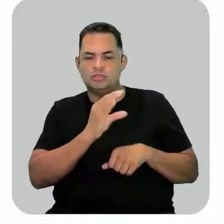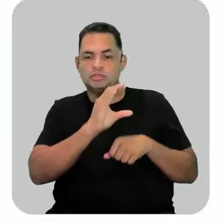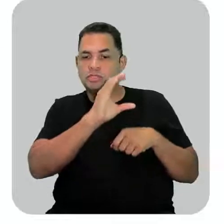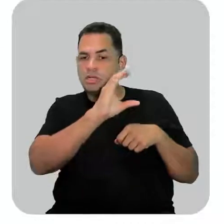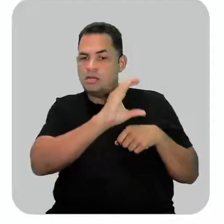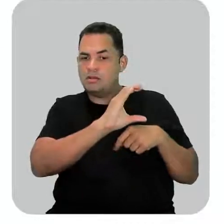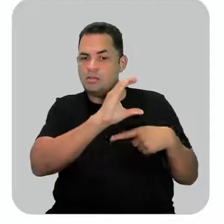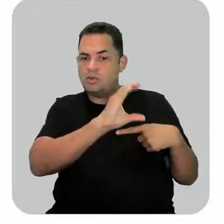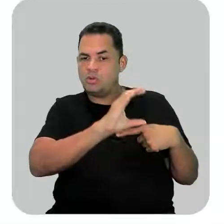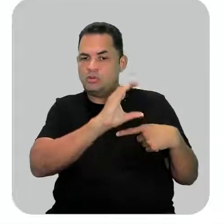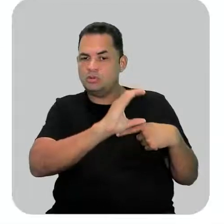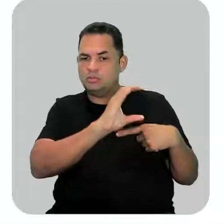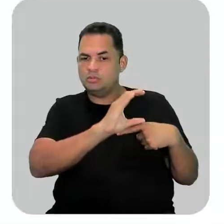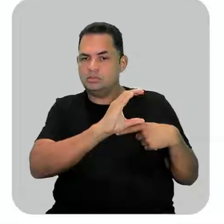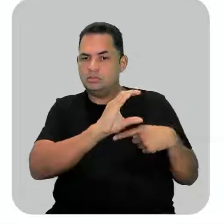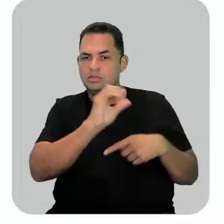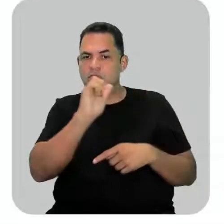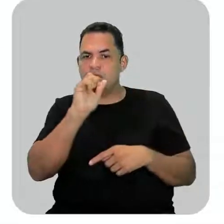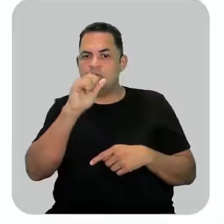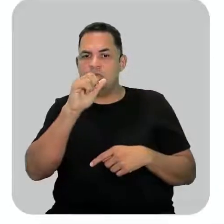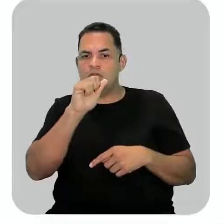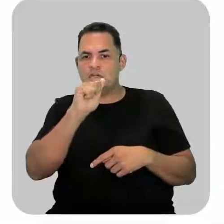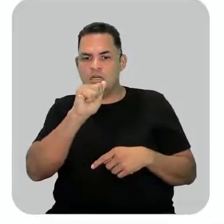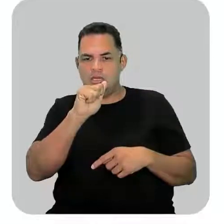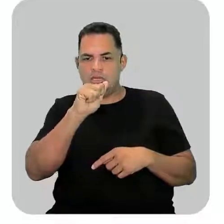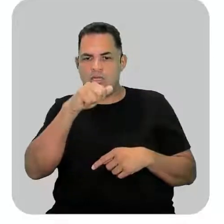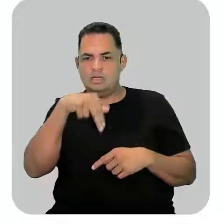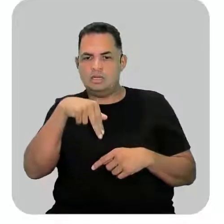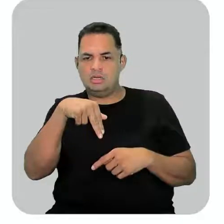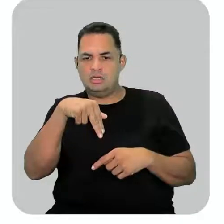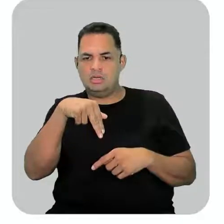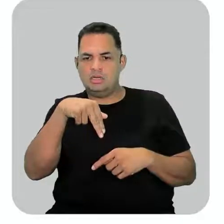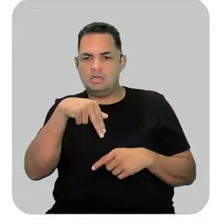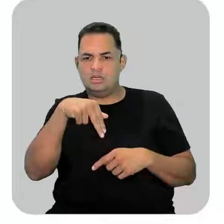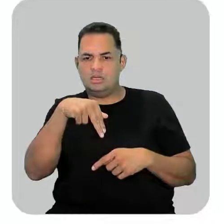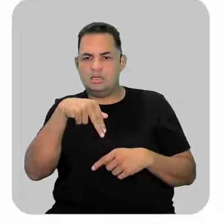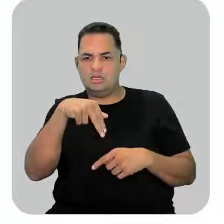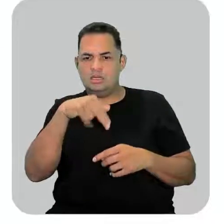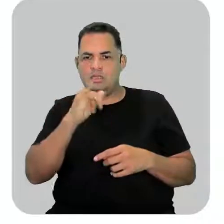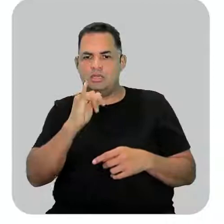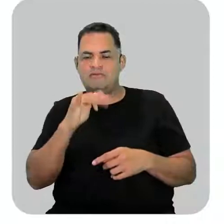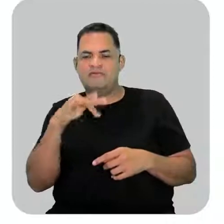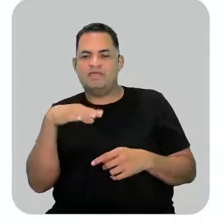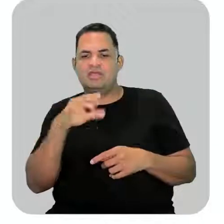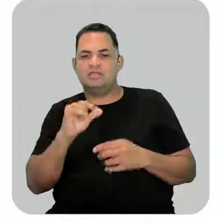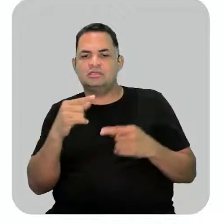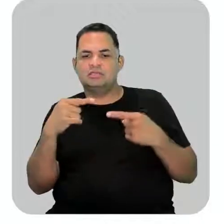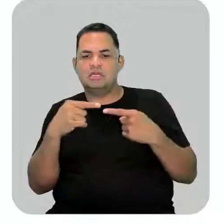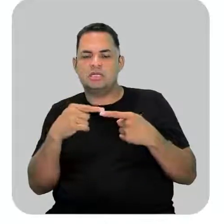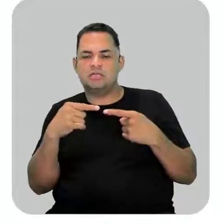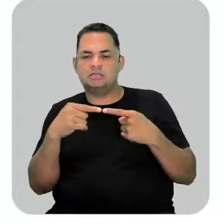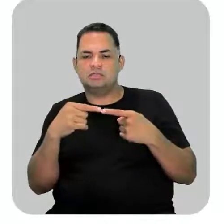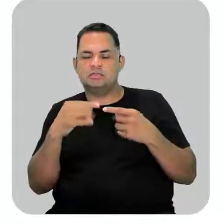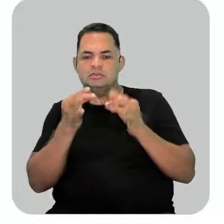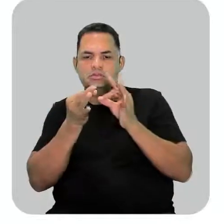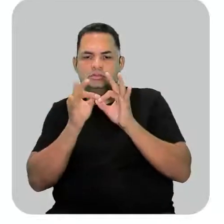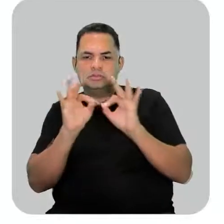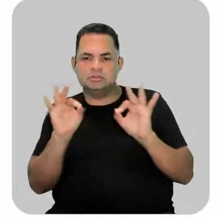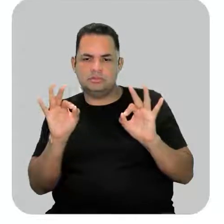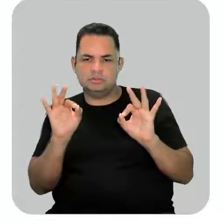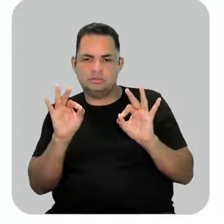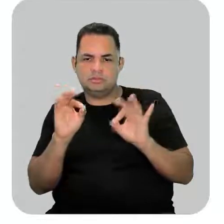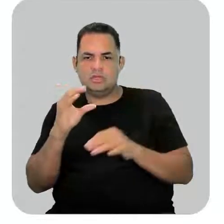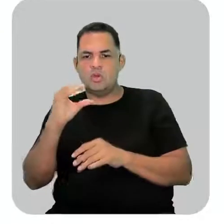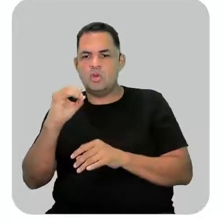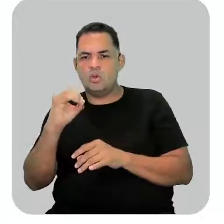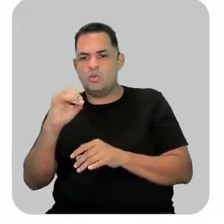né? An, esse an aqui, ó, vem do infixo de ligação simples.